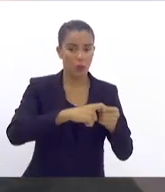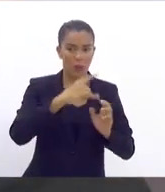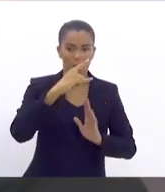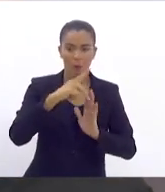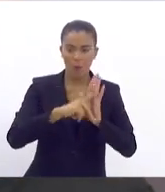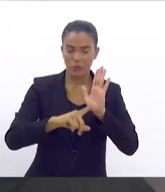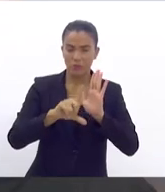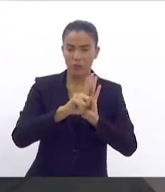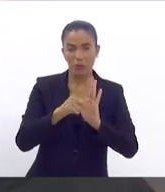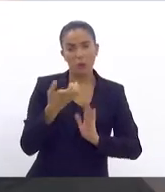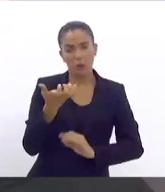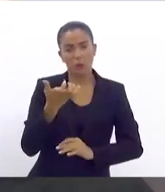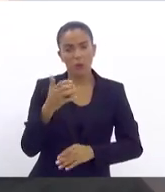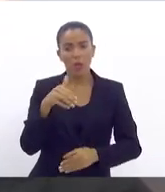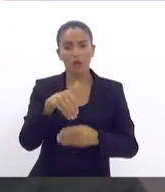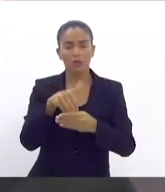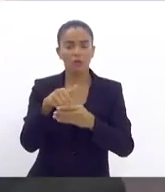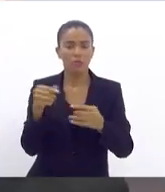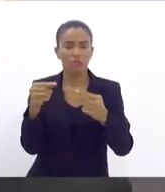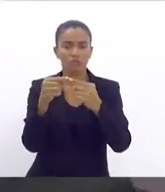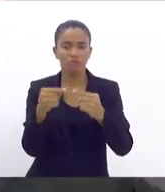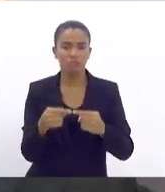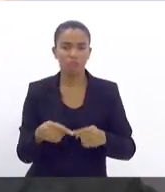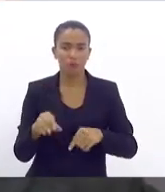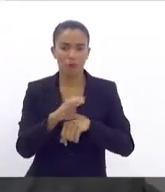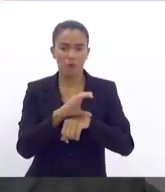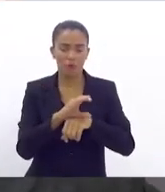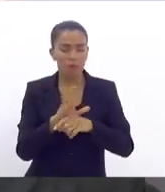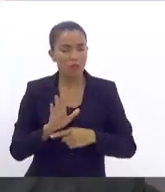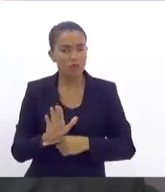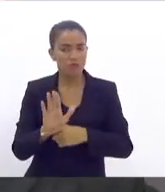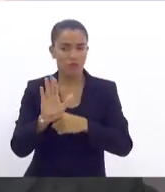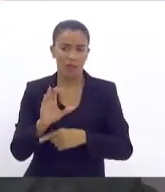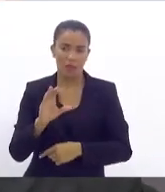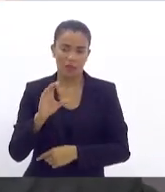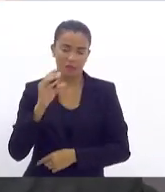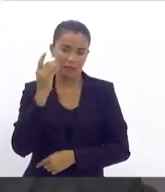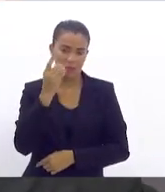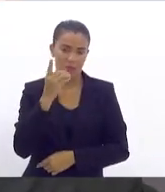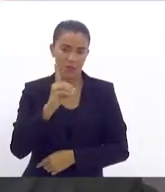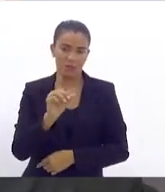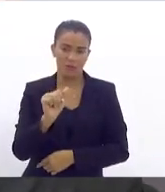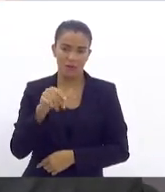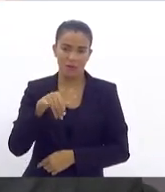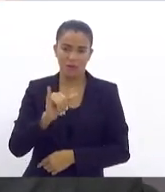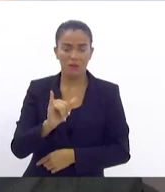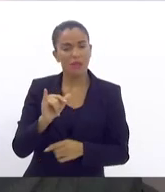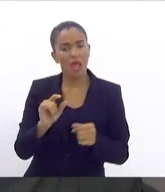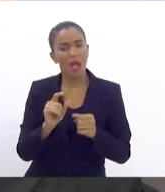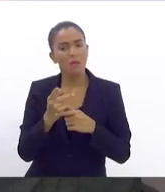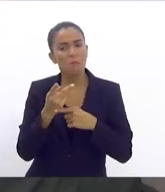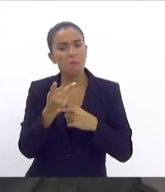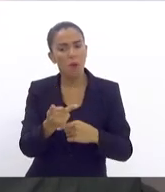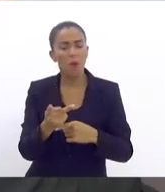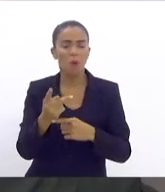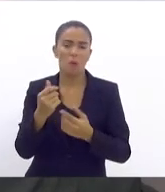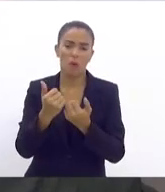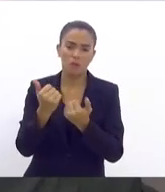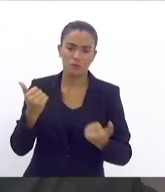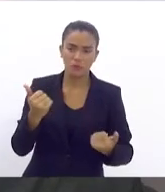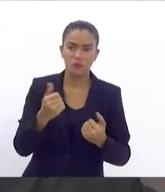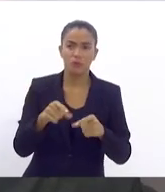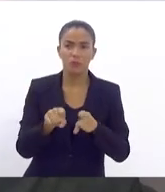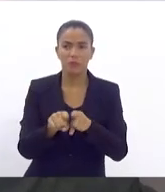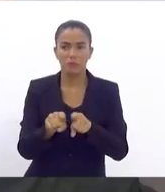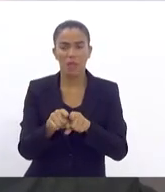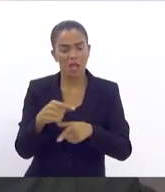eu queria votar pela condicionalidade para poder estar ajudando a deputada Dani, que fez tudo de acordo. Ela procurou a nossa assessoria e ela